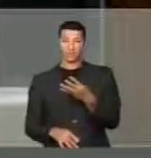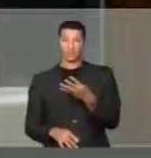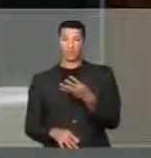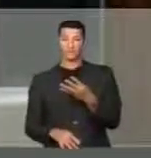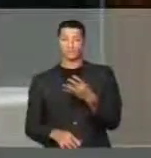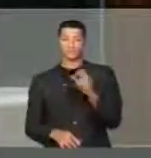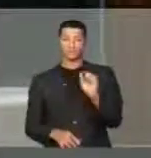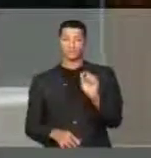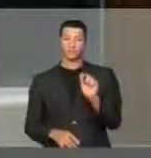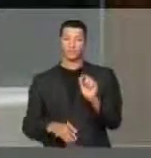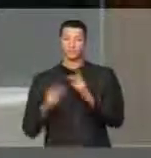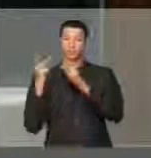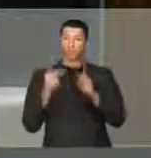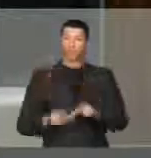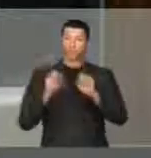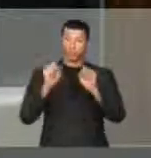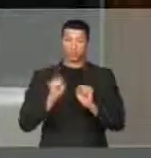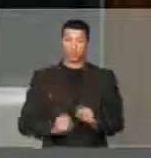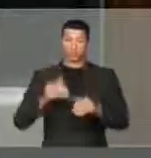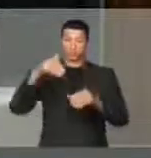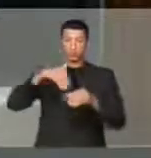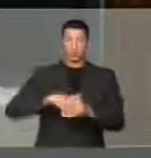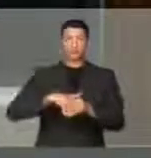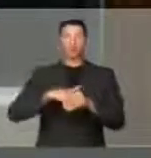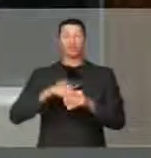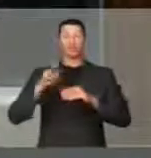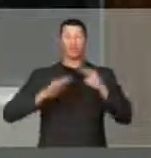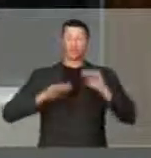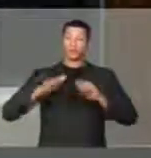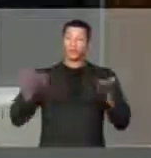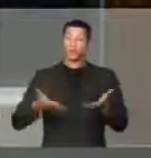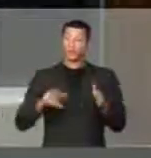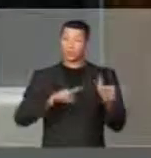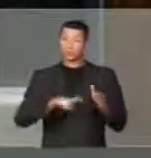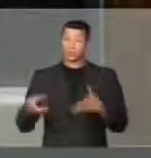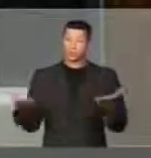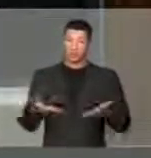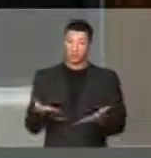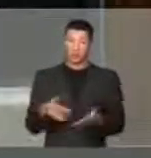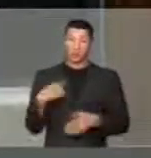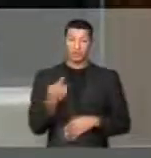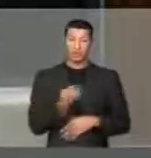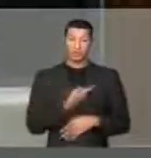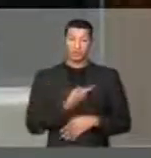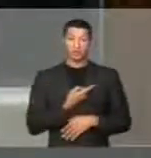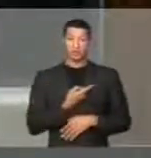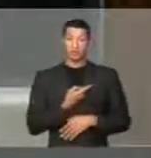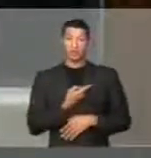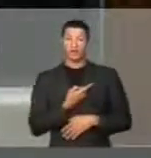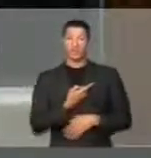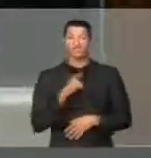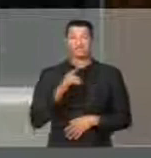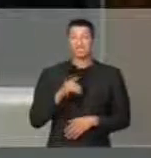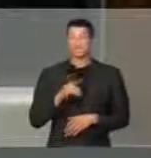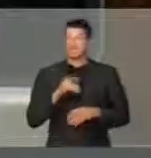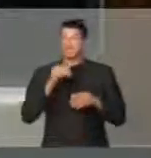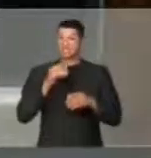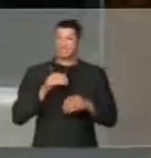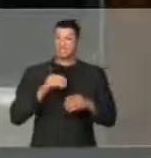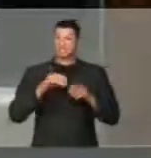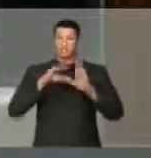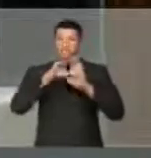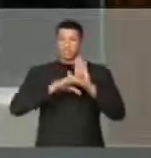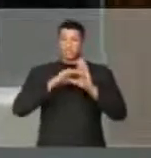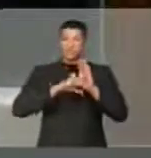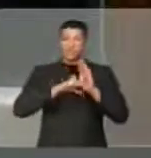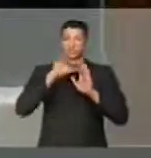para que esse projeto possa ser votado, quem sabe hoje, essa semana, e a gente desmoralize esse Conselho